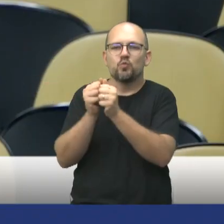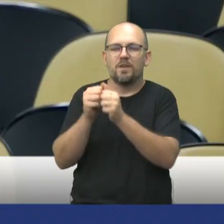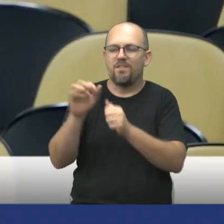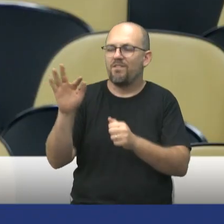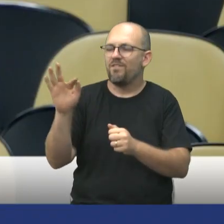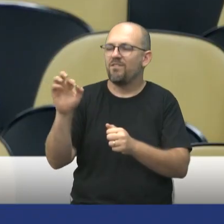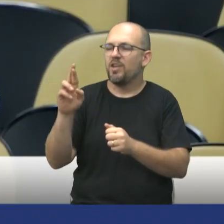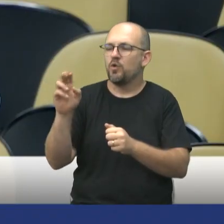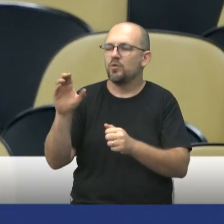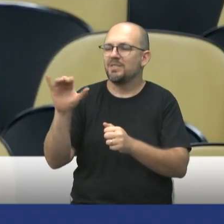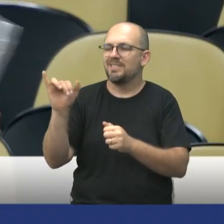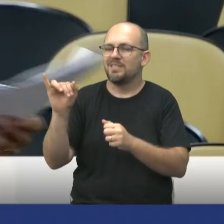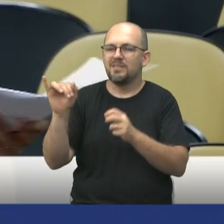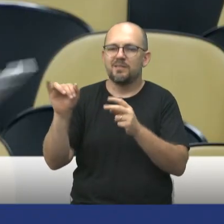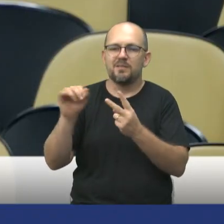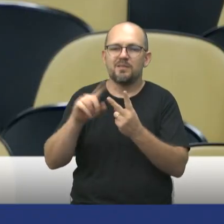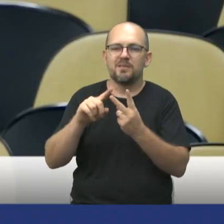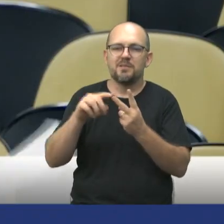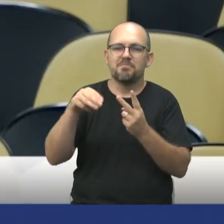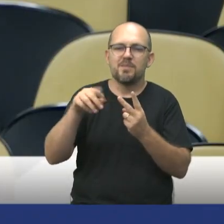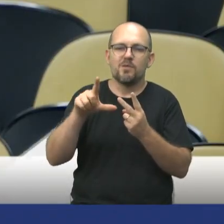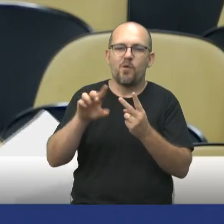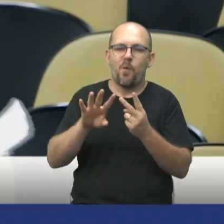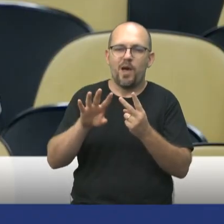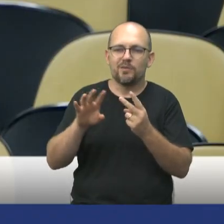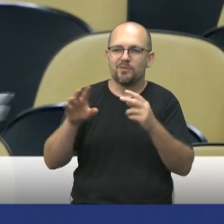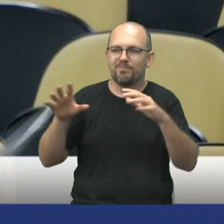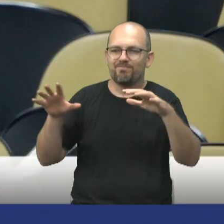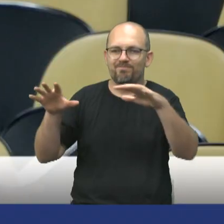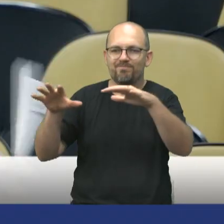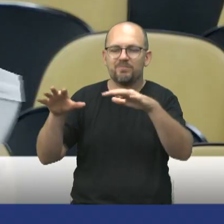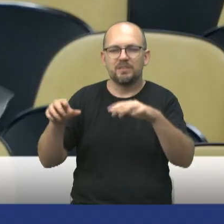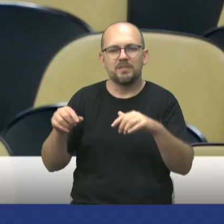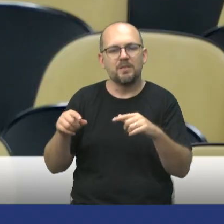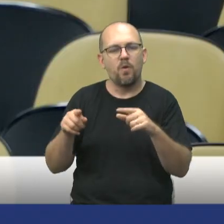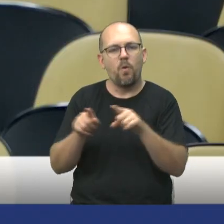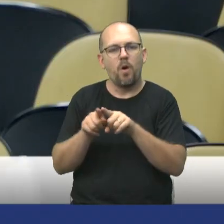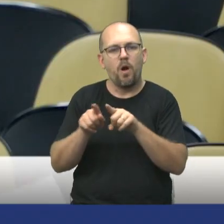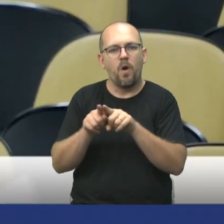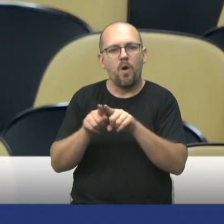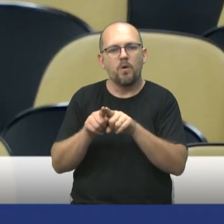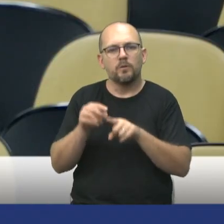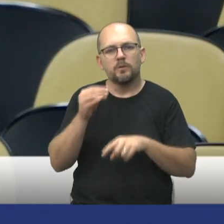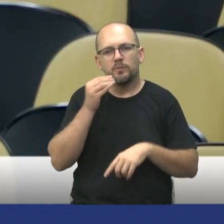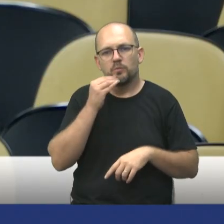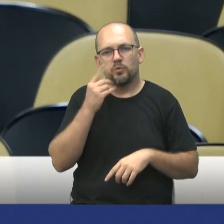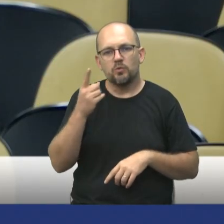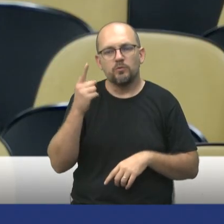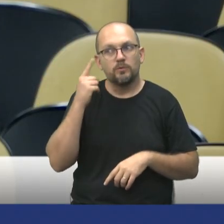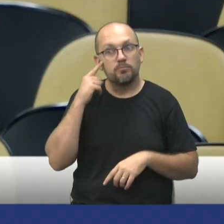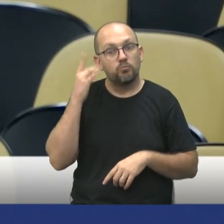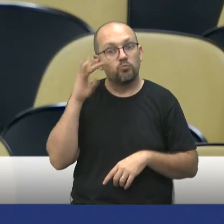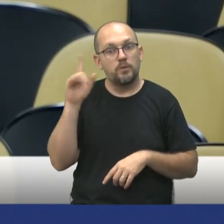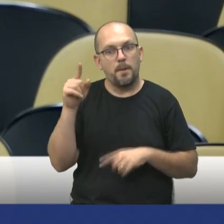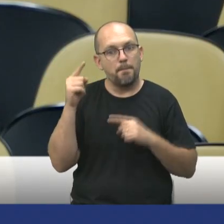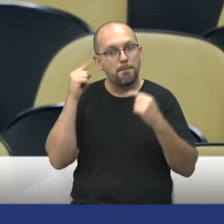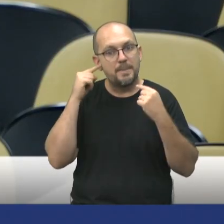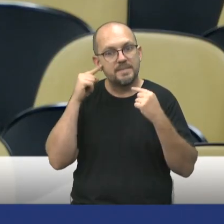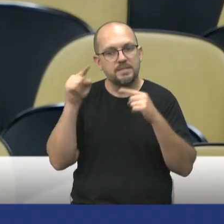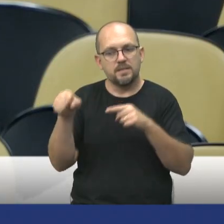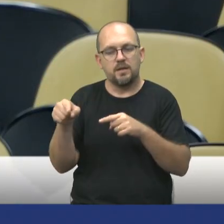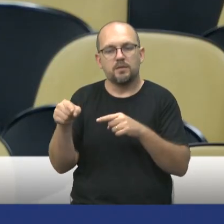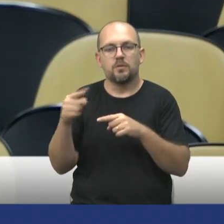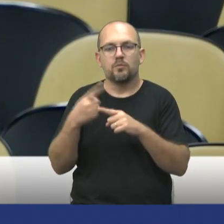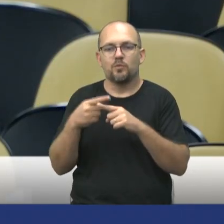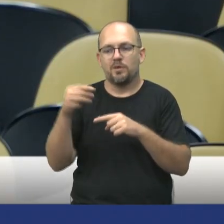Ferrúcio e Maria Luísa 4, né? Seria de um porte muito ideal, né? Você está pensando nessa proposta aí, tanto para os moradores do